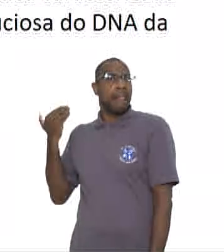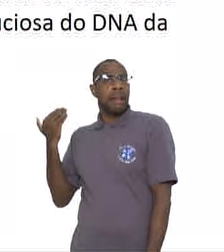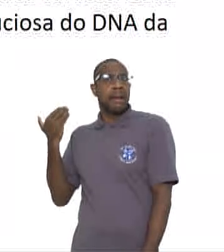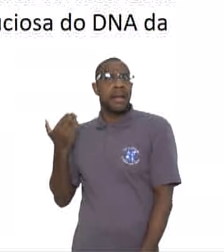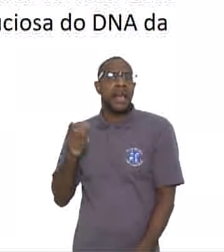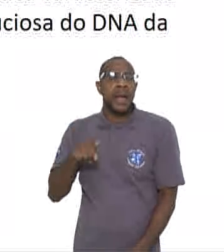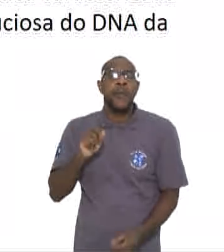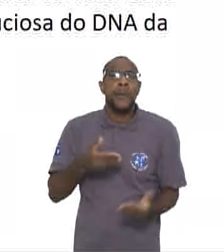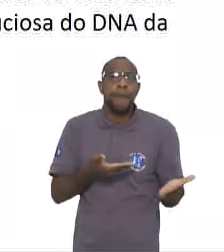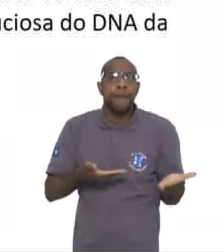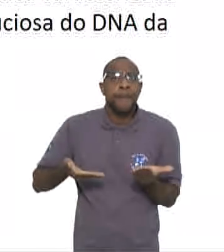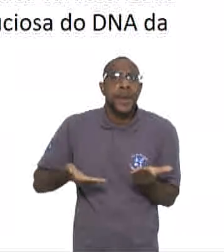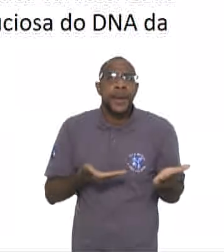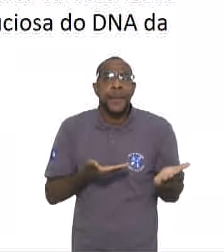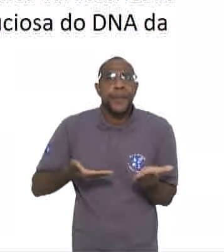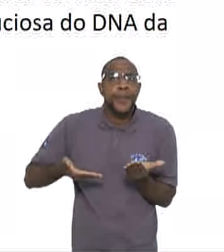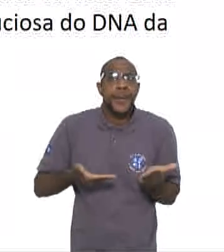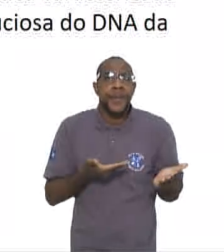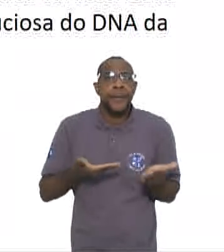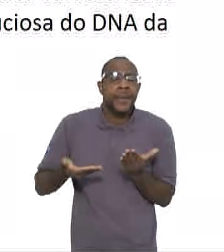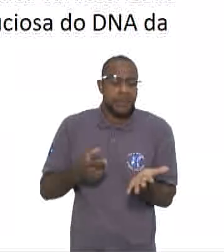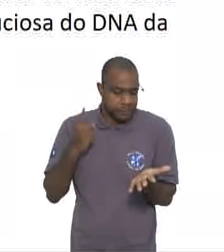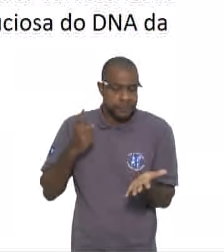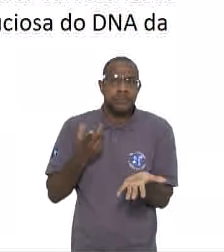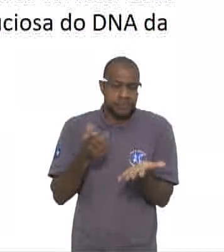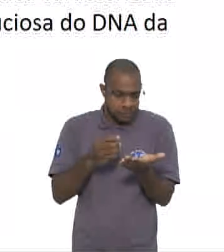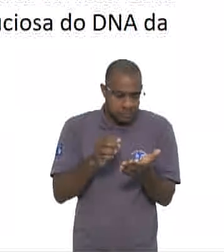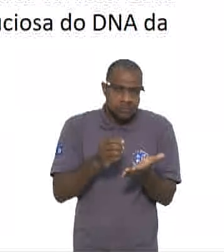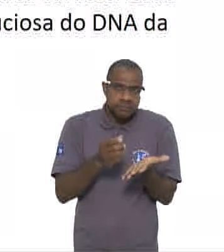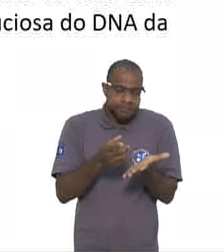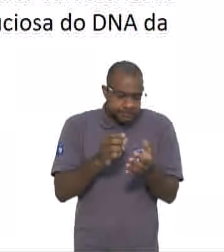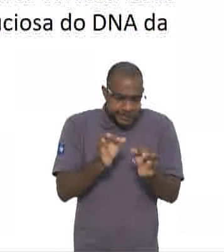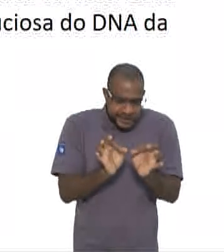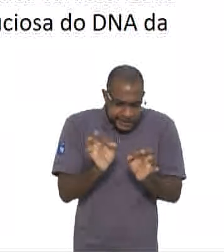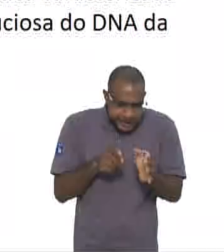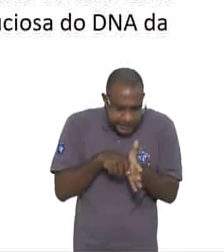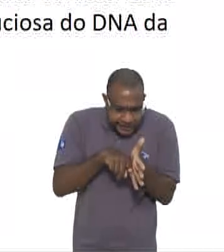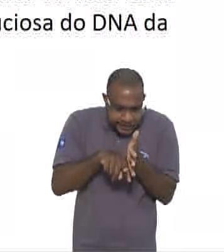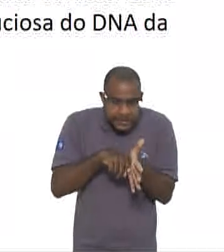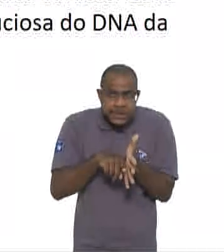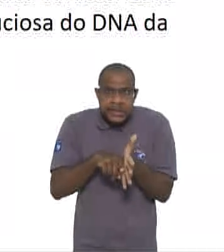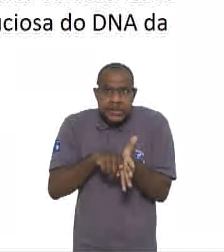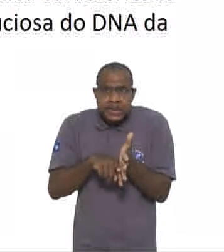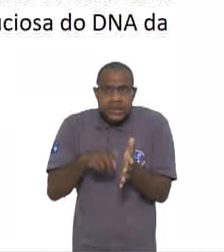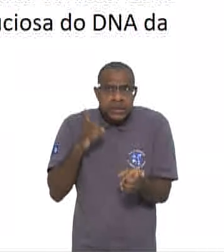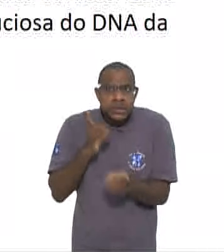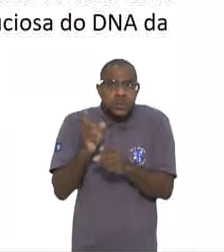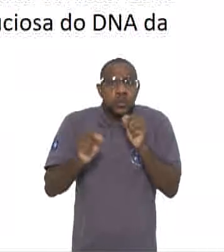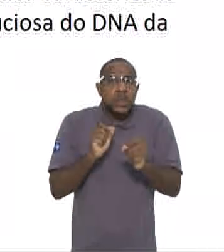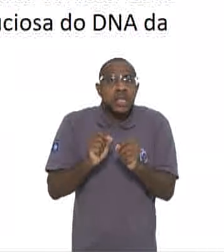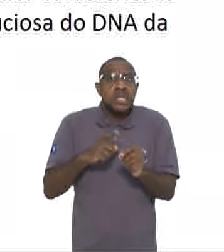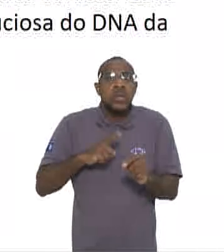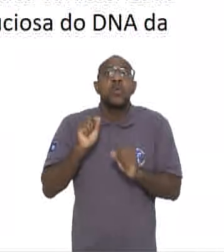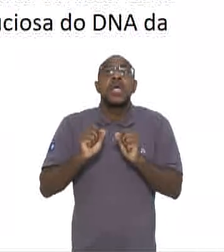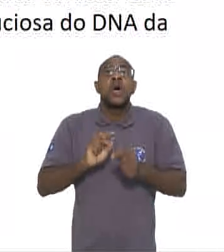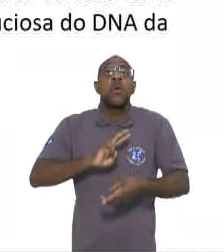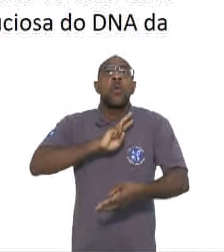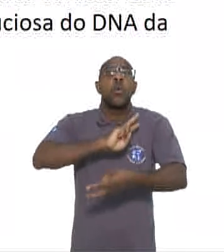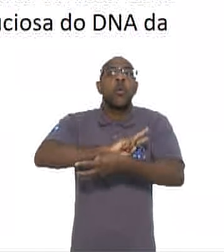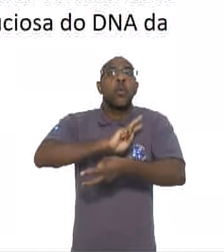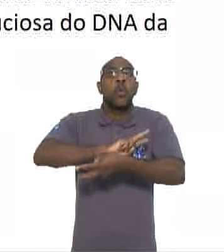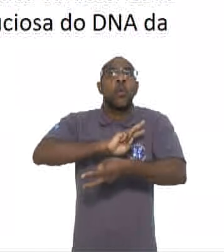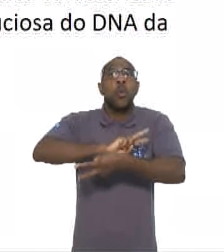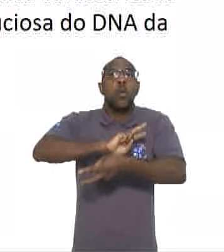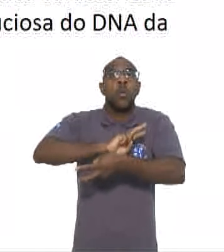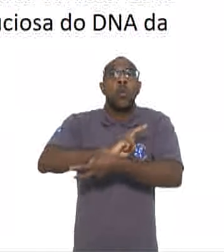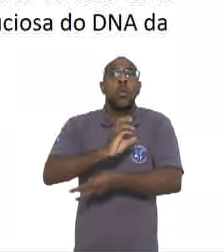que identificaram o registro mais antigo da condição genética caracterizada por um cromossomo extra. Foi possível